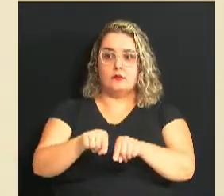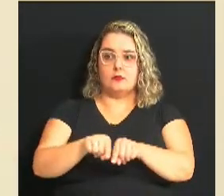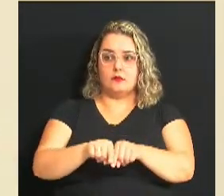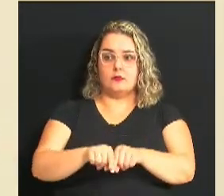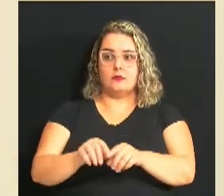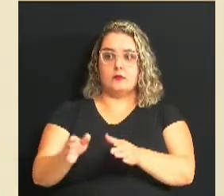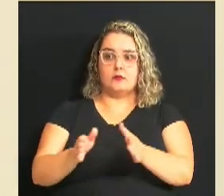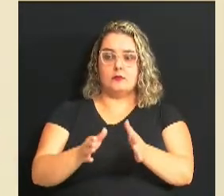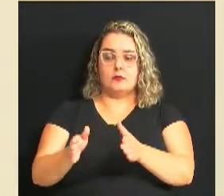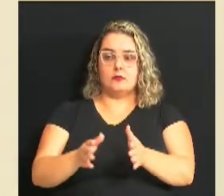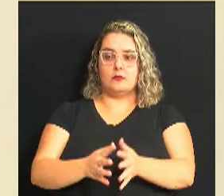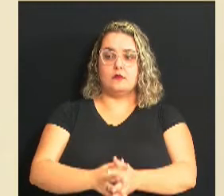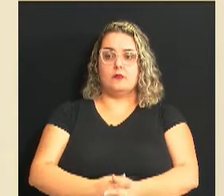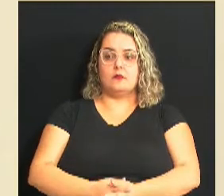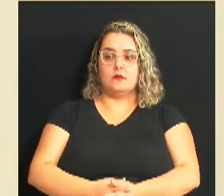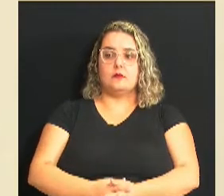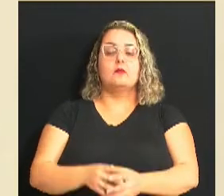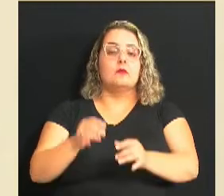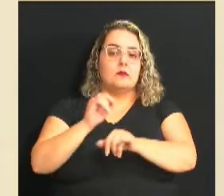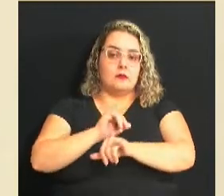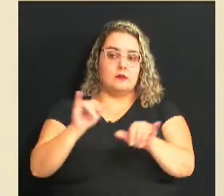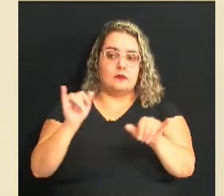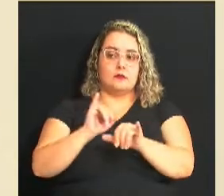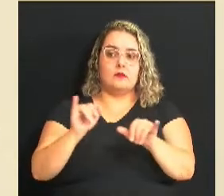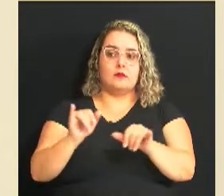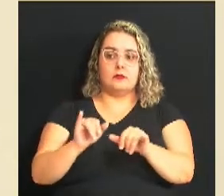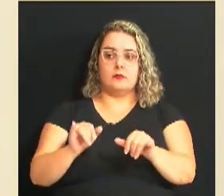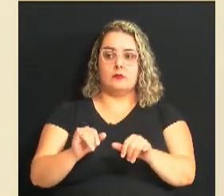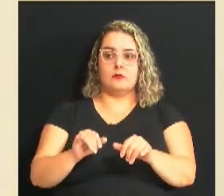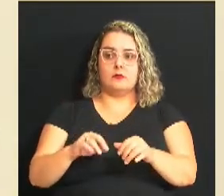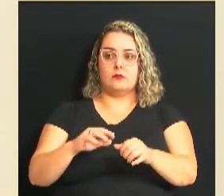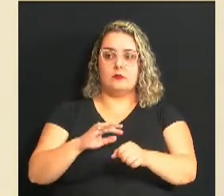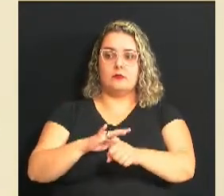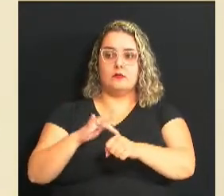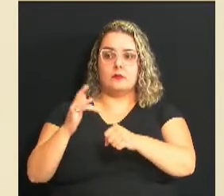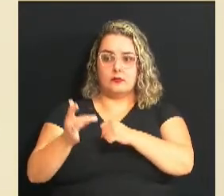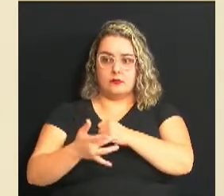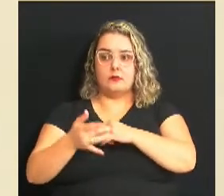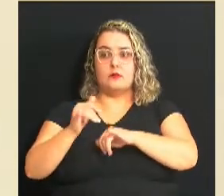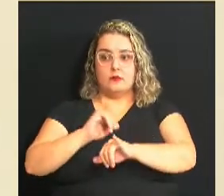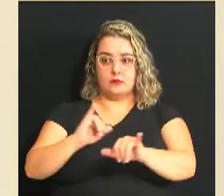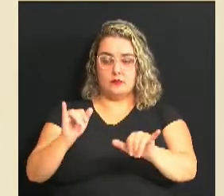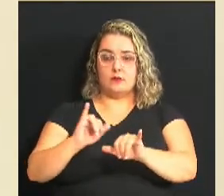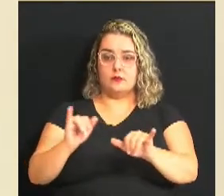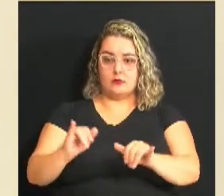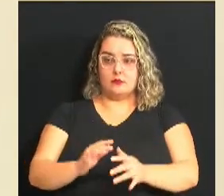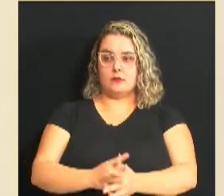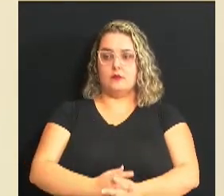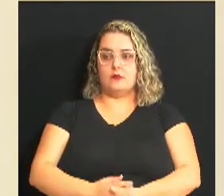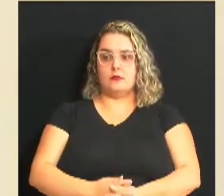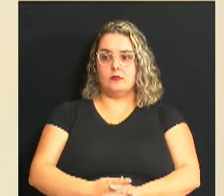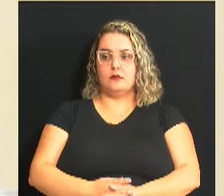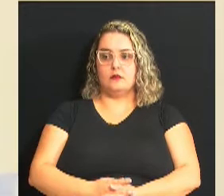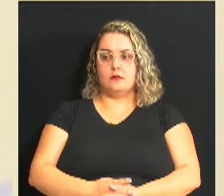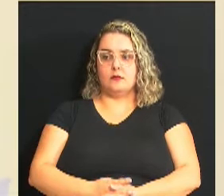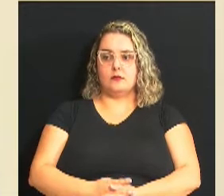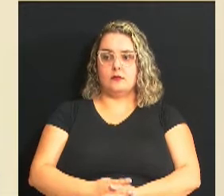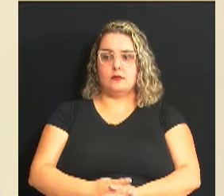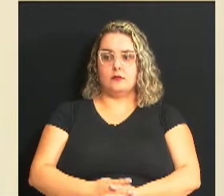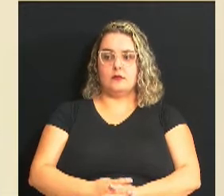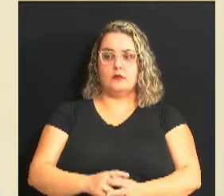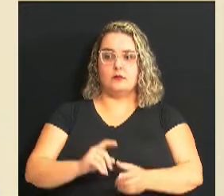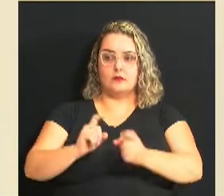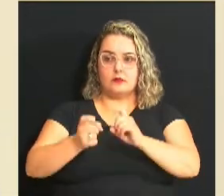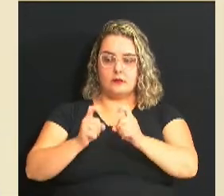recentemente foi, inclusive, divulgado pelas mesmas redes que nós estamos transmitindo aqui, pela essa reunião